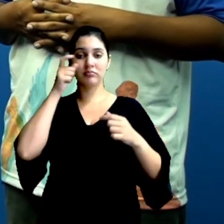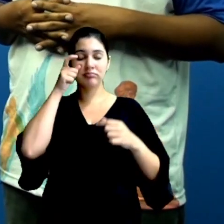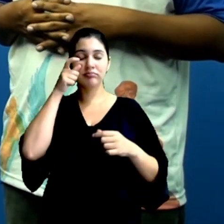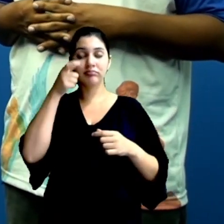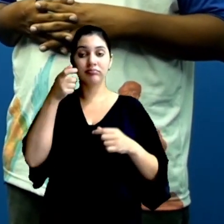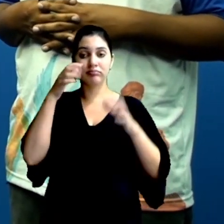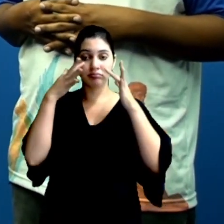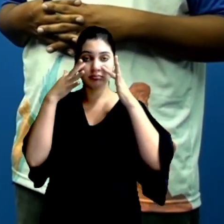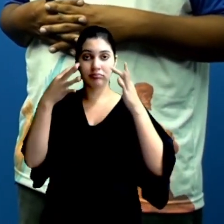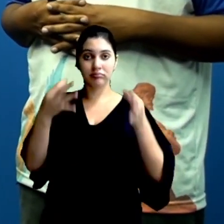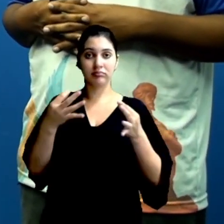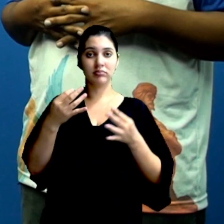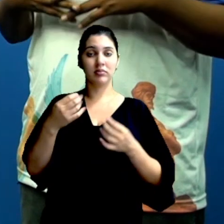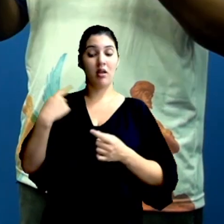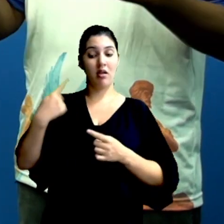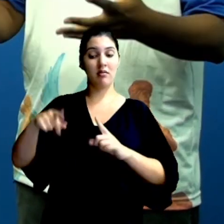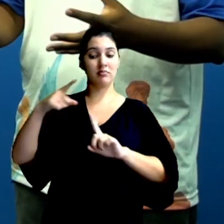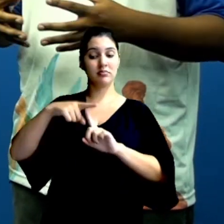de